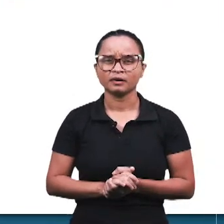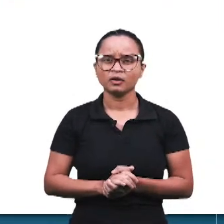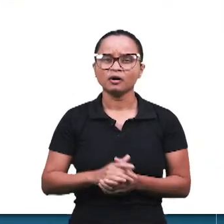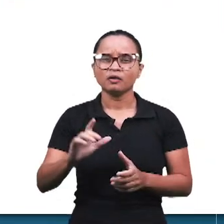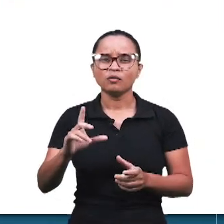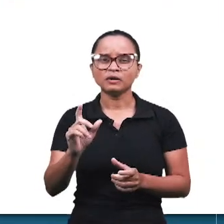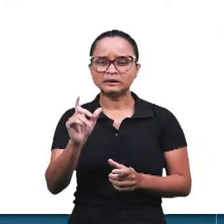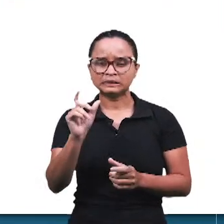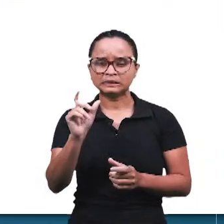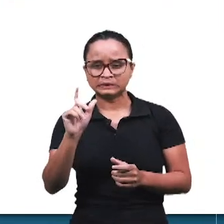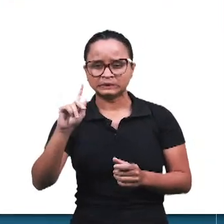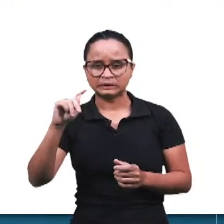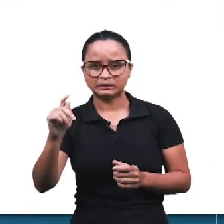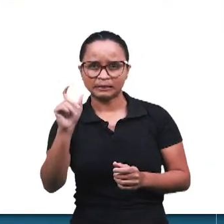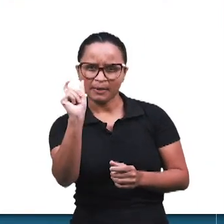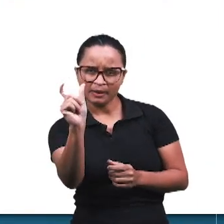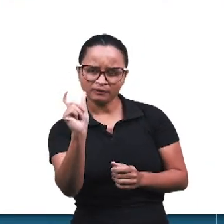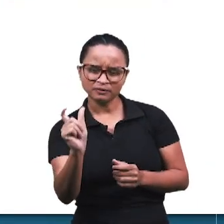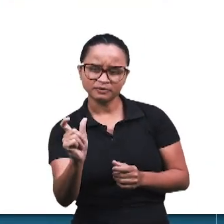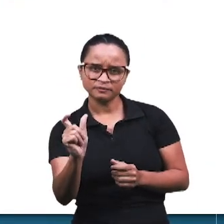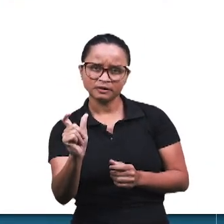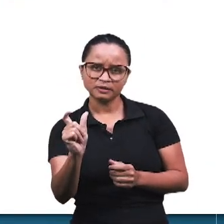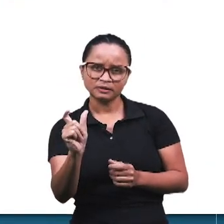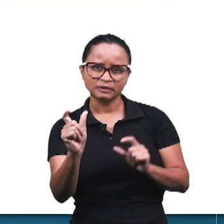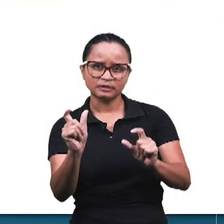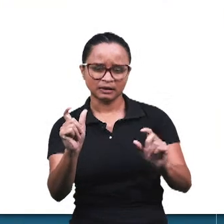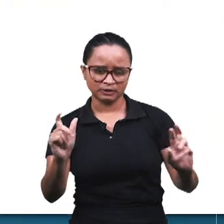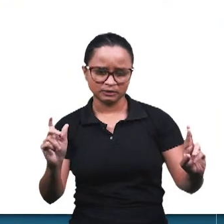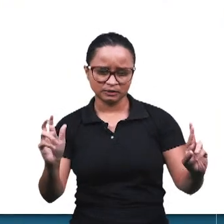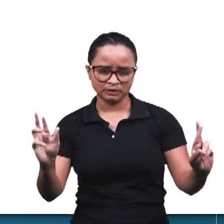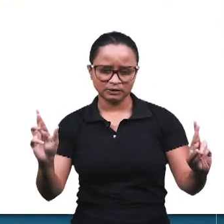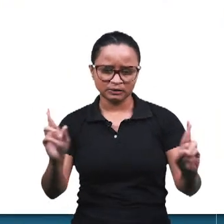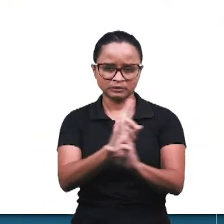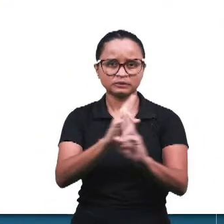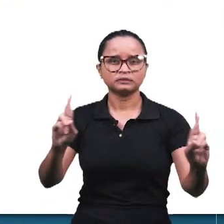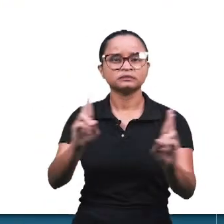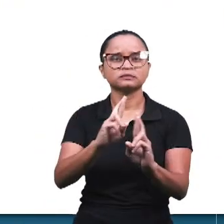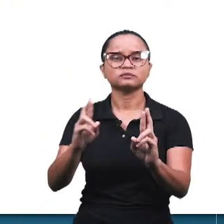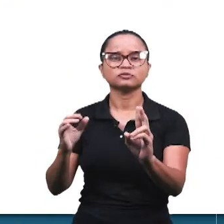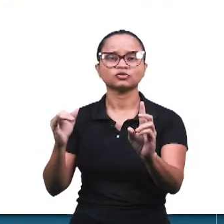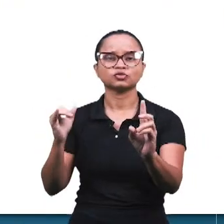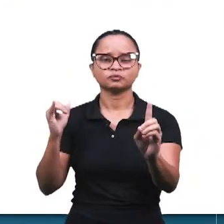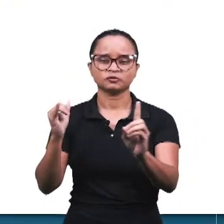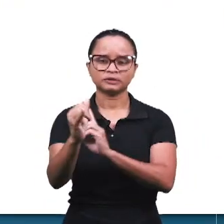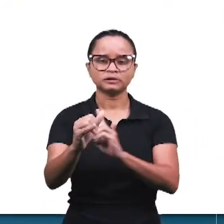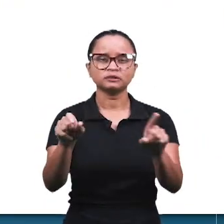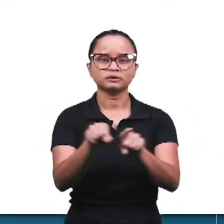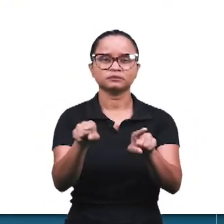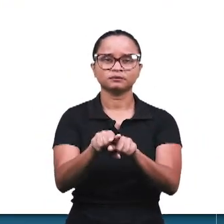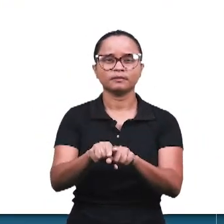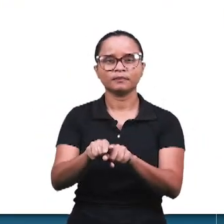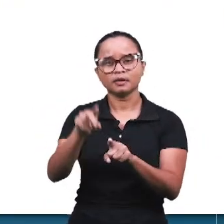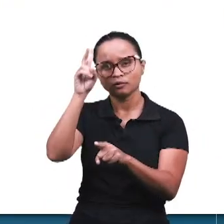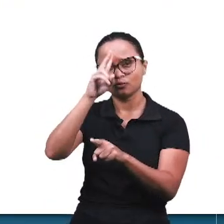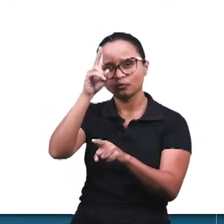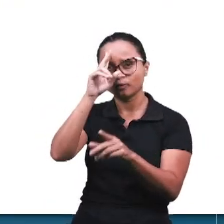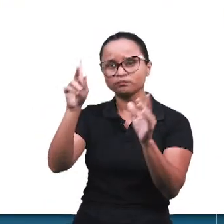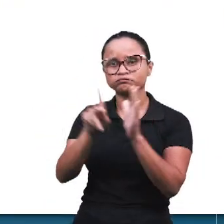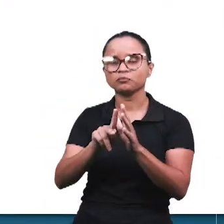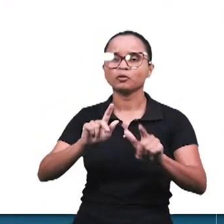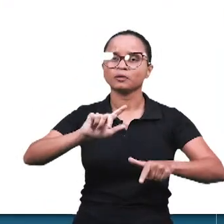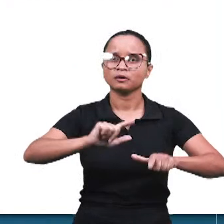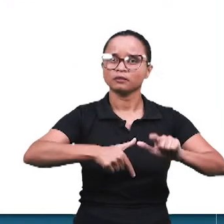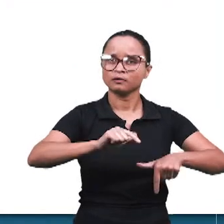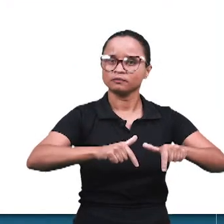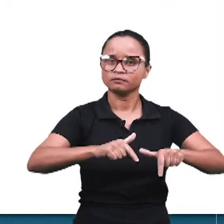termos e palavras identificados com o histórico e profético de Israel? E a letra